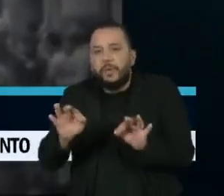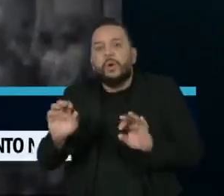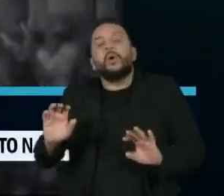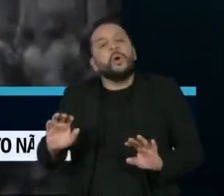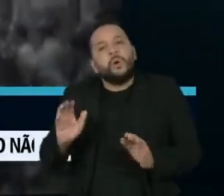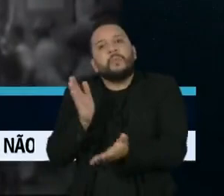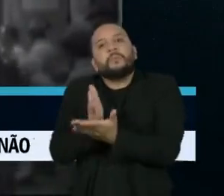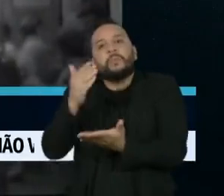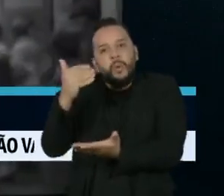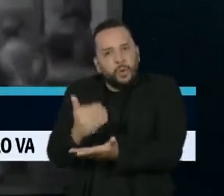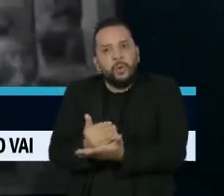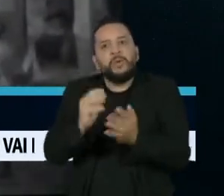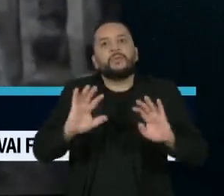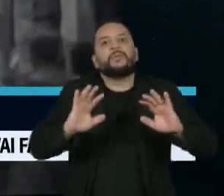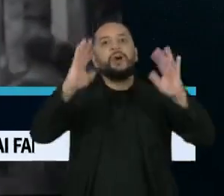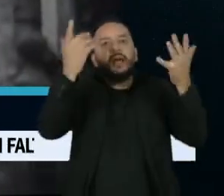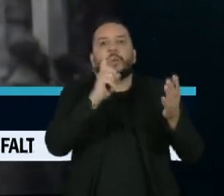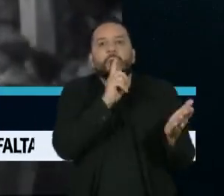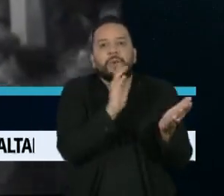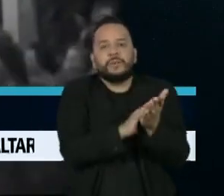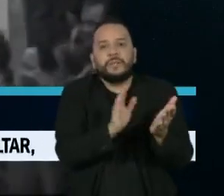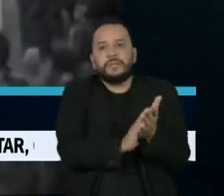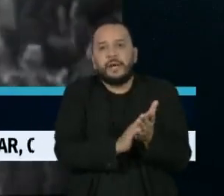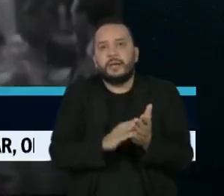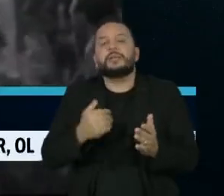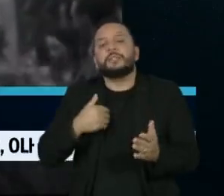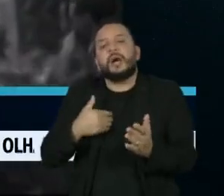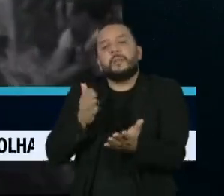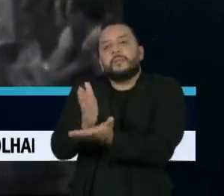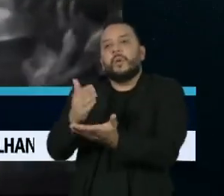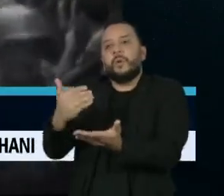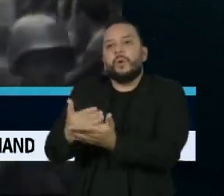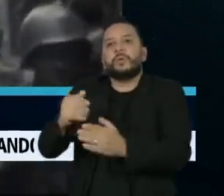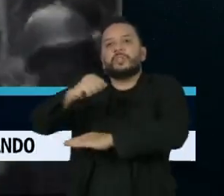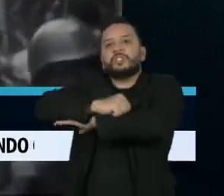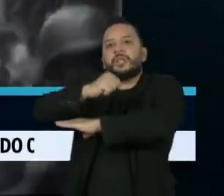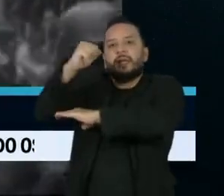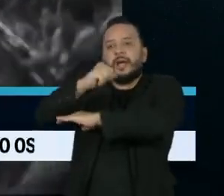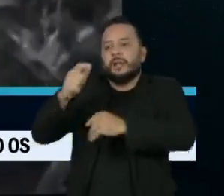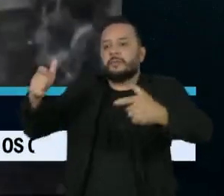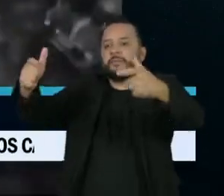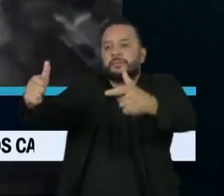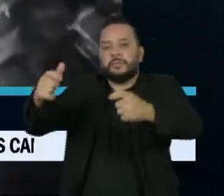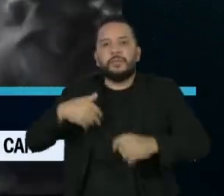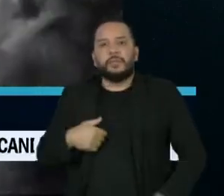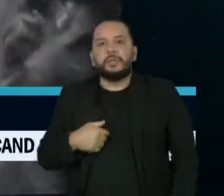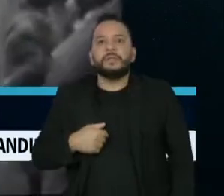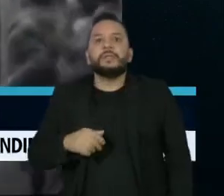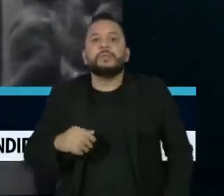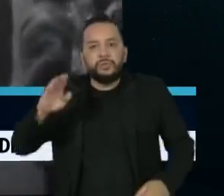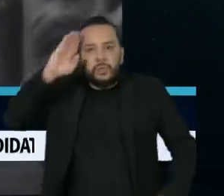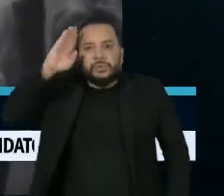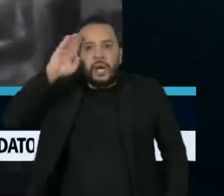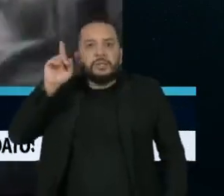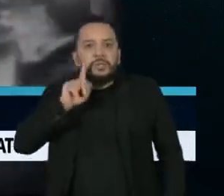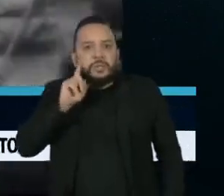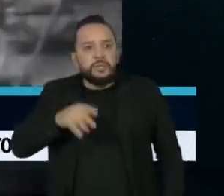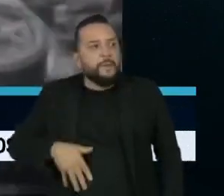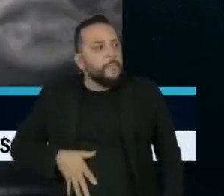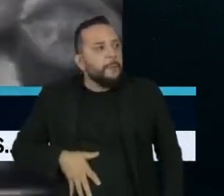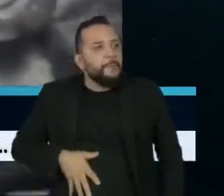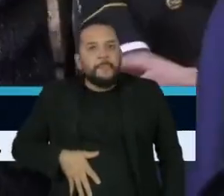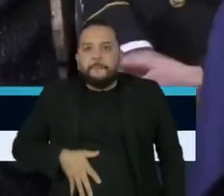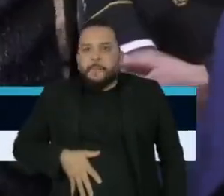a libertação da região. E o deixou esfriando no parapeito da janela. Mas os soldados americanos, famintos,